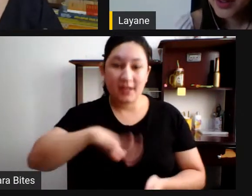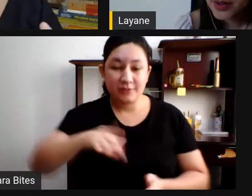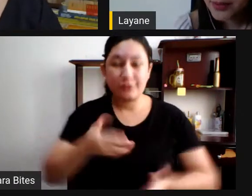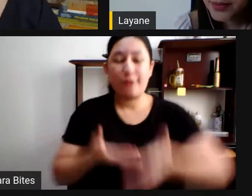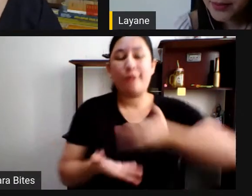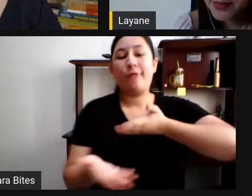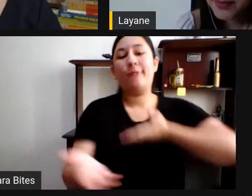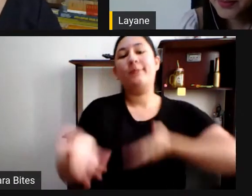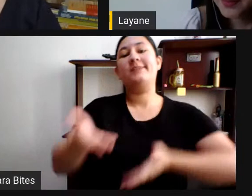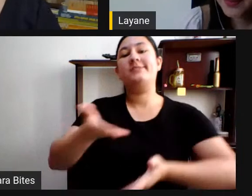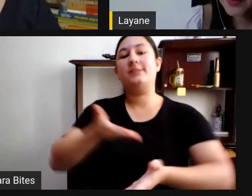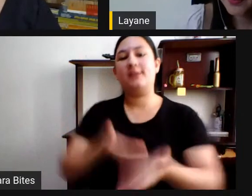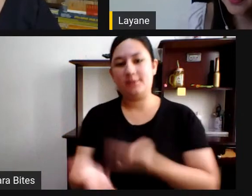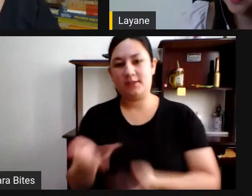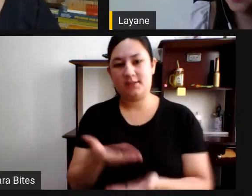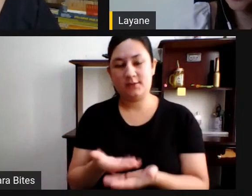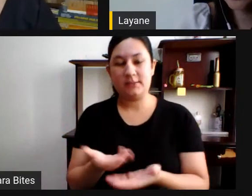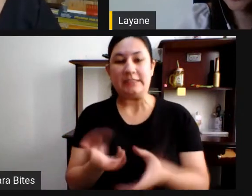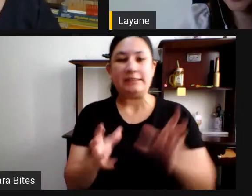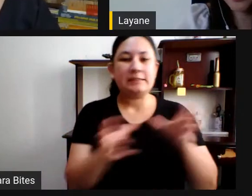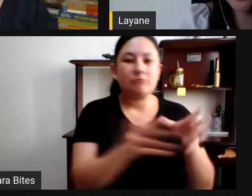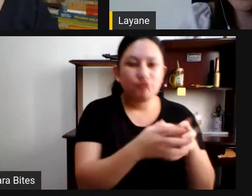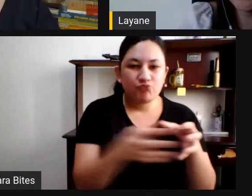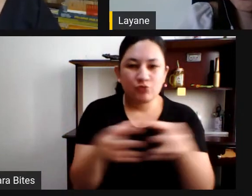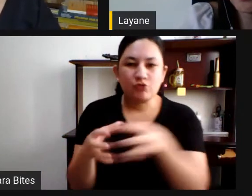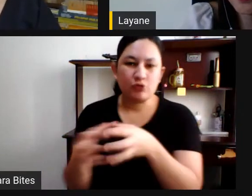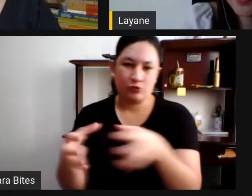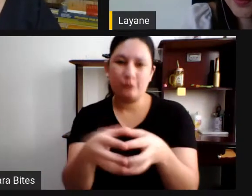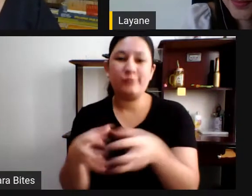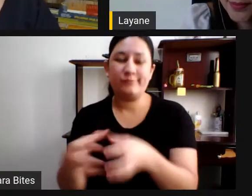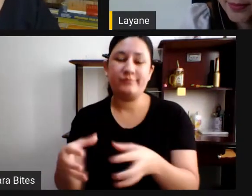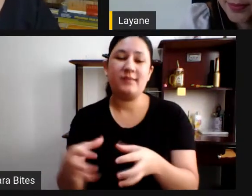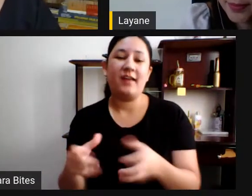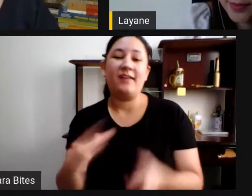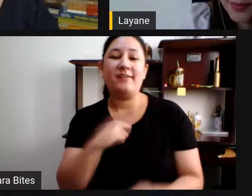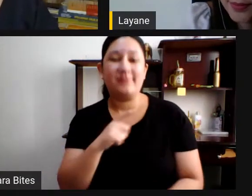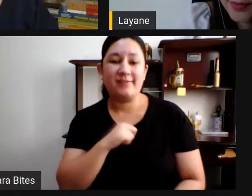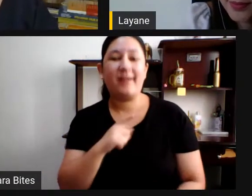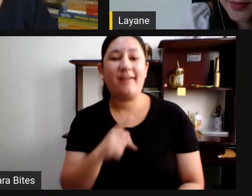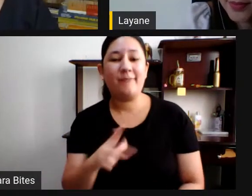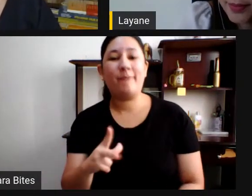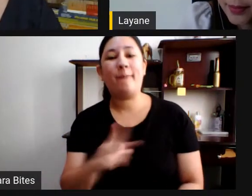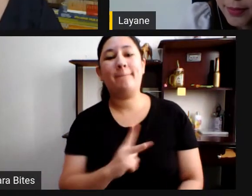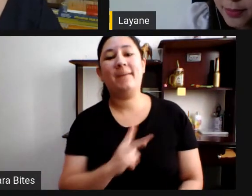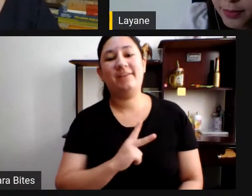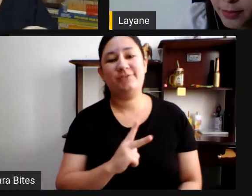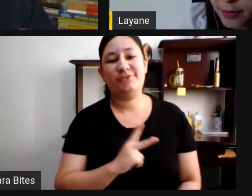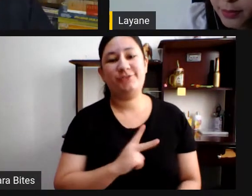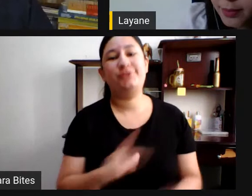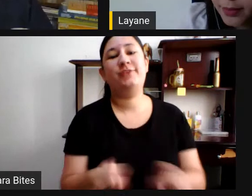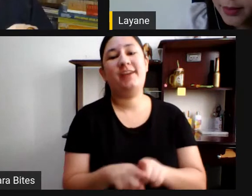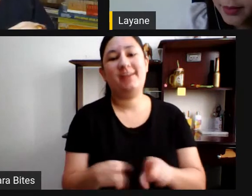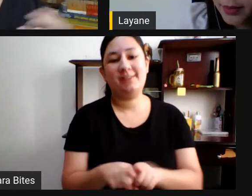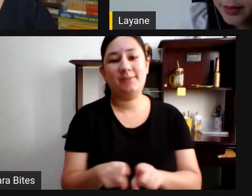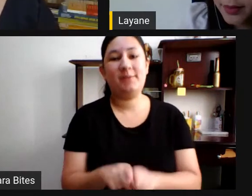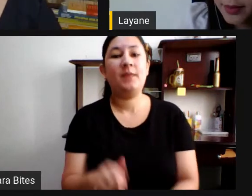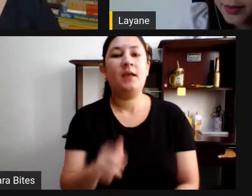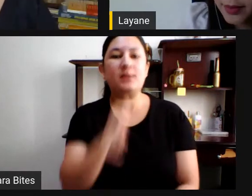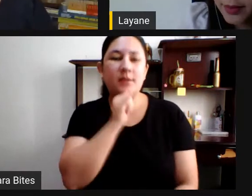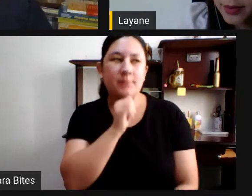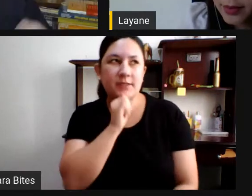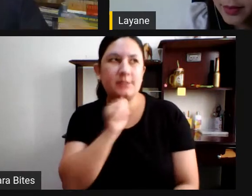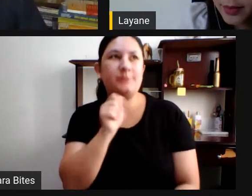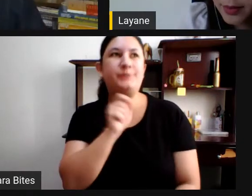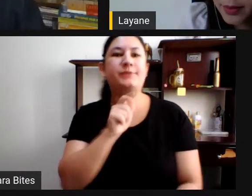em determinados grupos é o que eu chamo de particular é um espaço particular por exemplo ao sudeste do Brasil ao